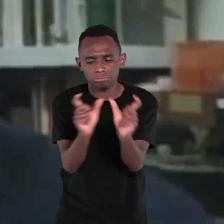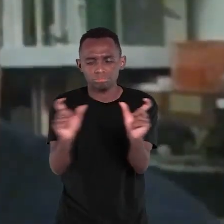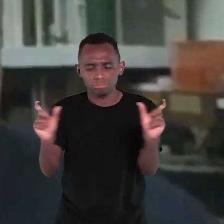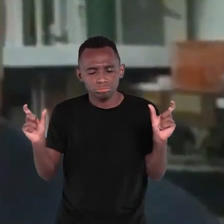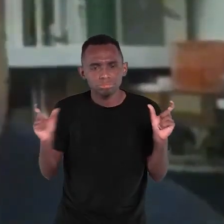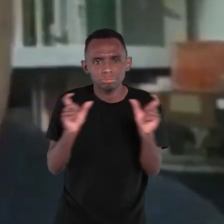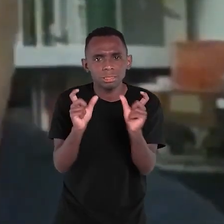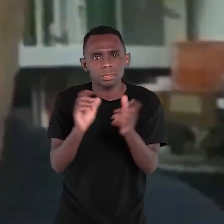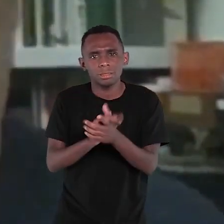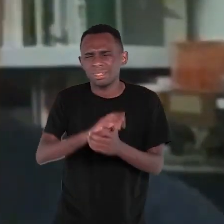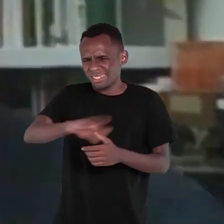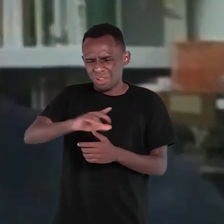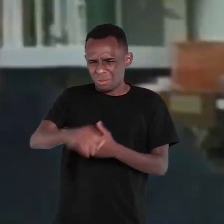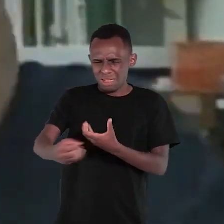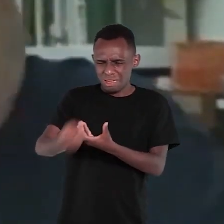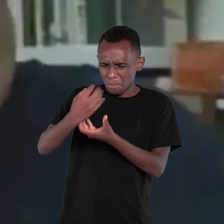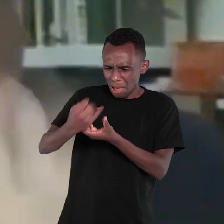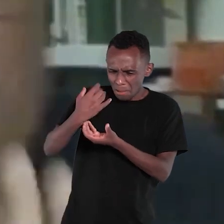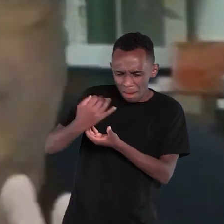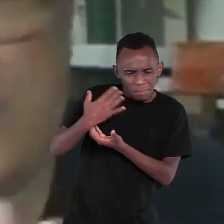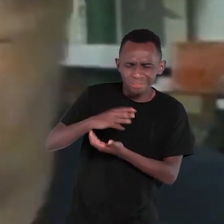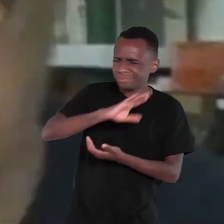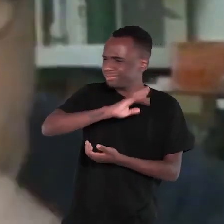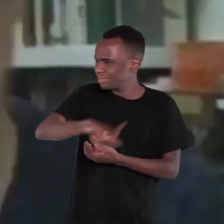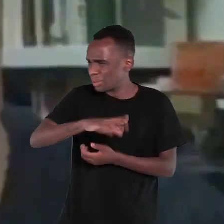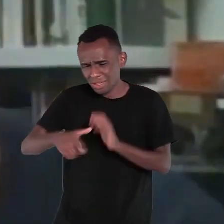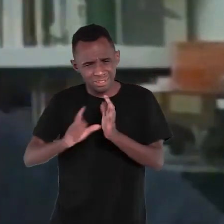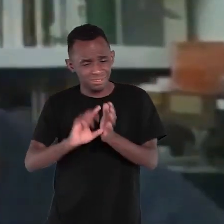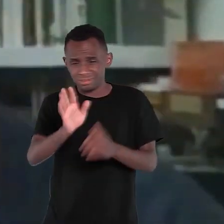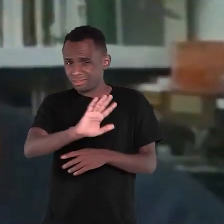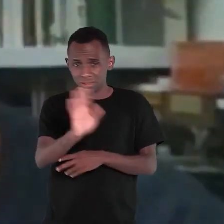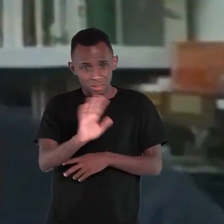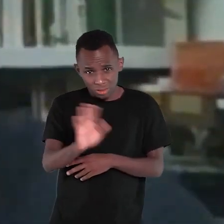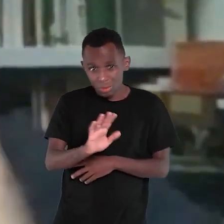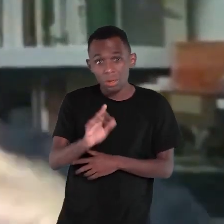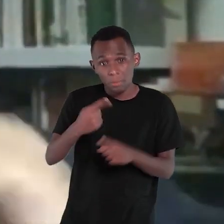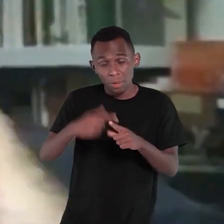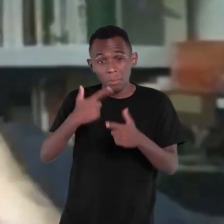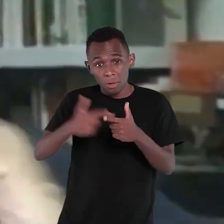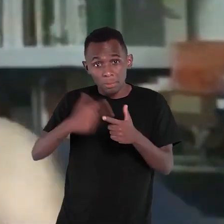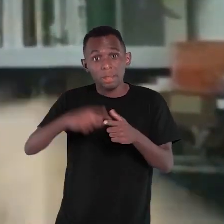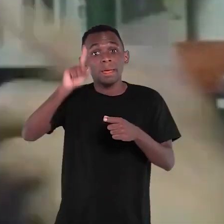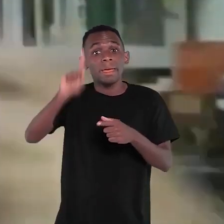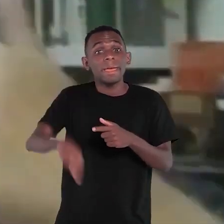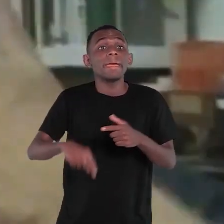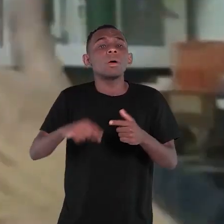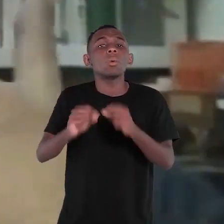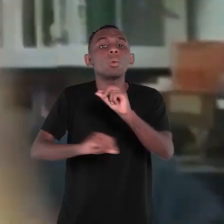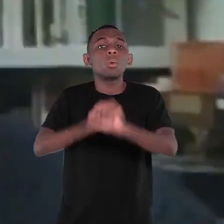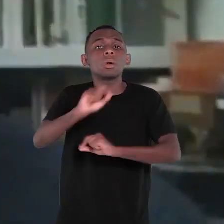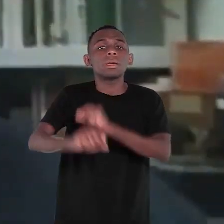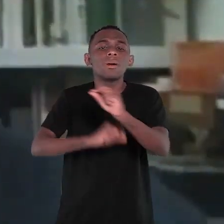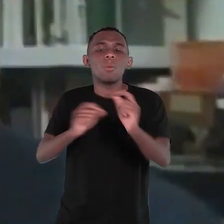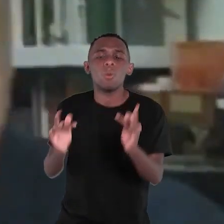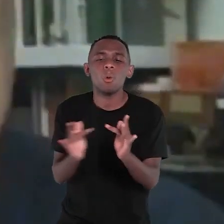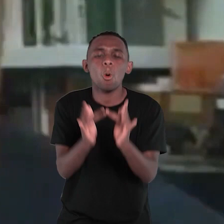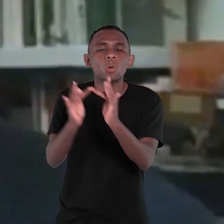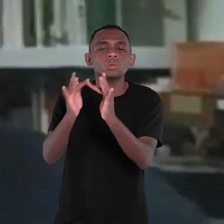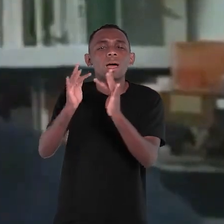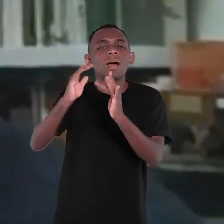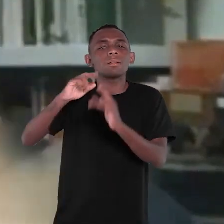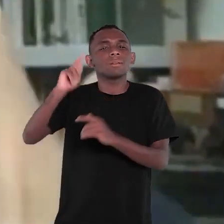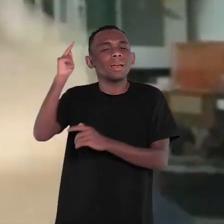nada que tenha a ver com alfabetização antecipada, porque isso também é um problema, né? Mas sim com contato com o mundo